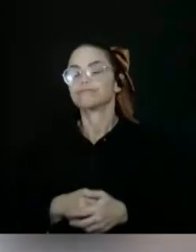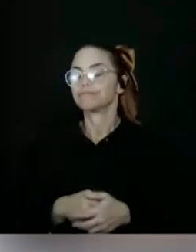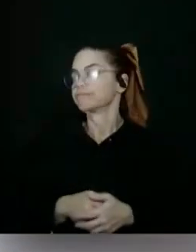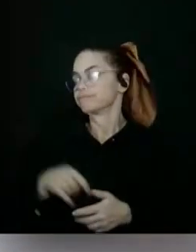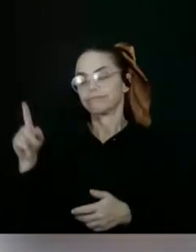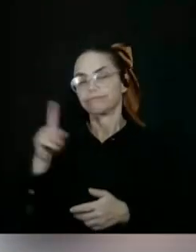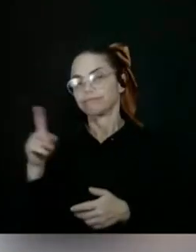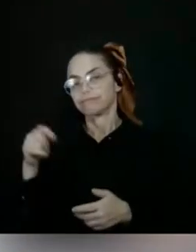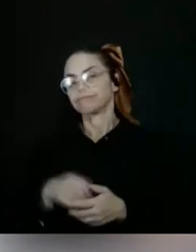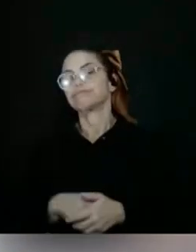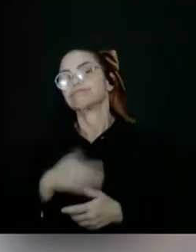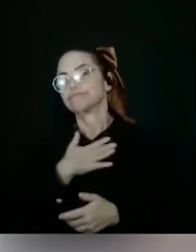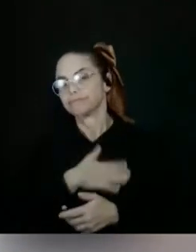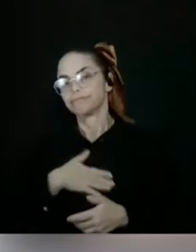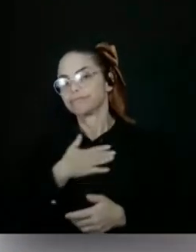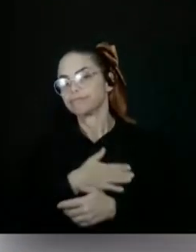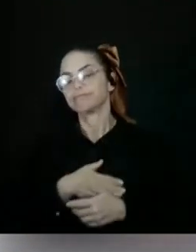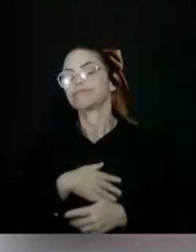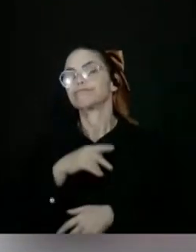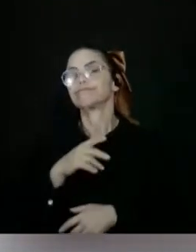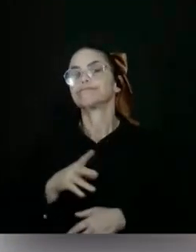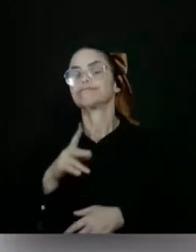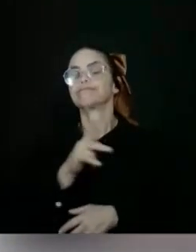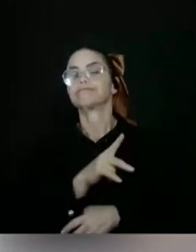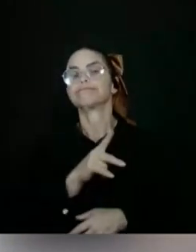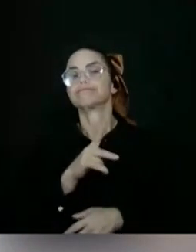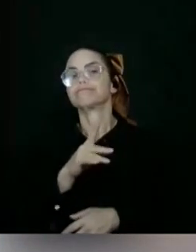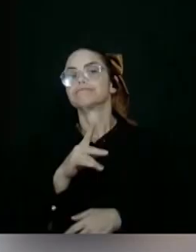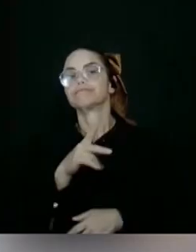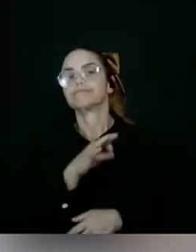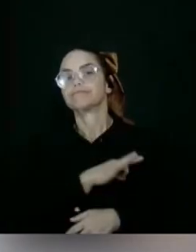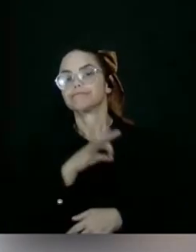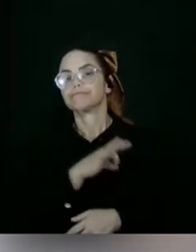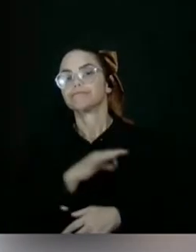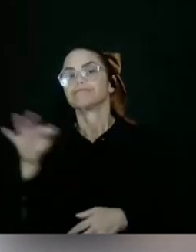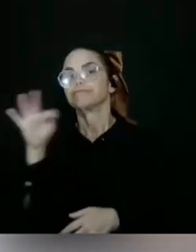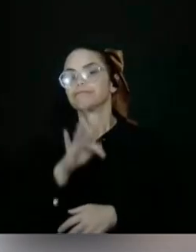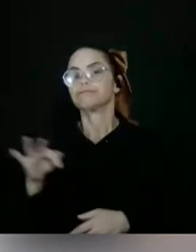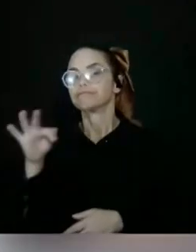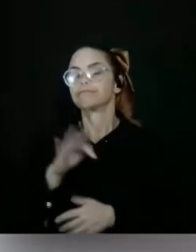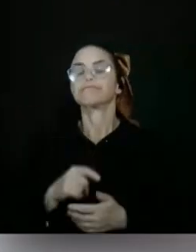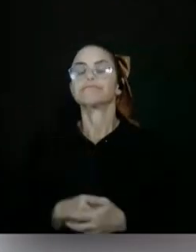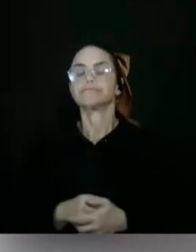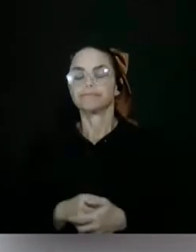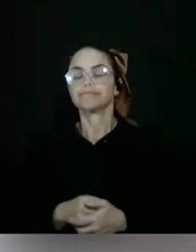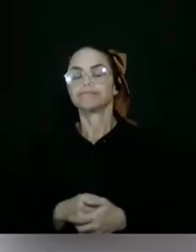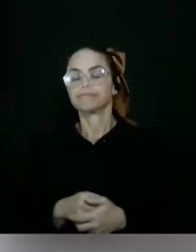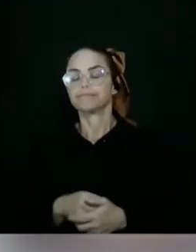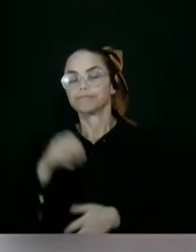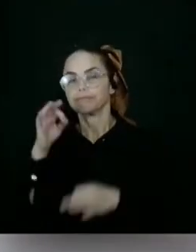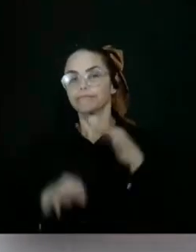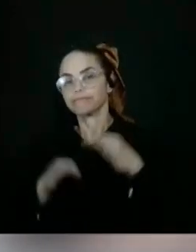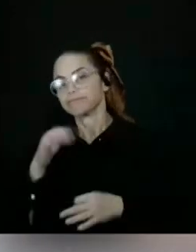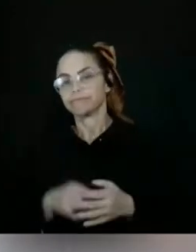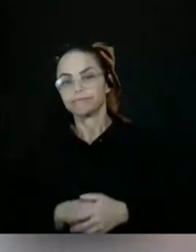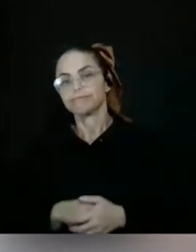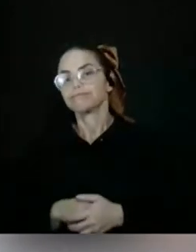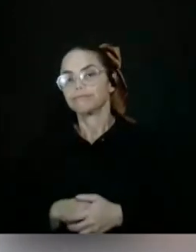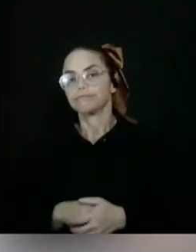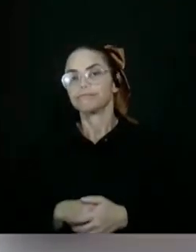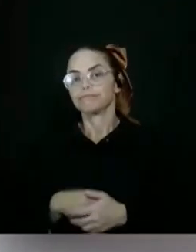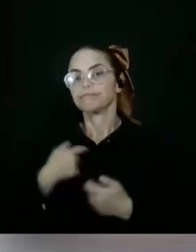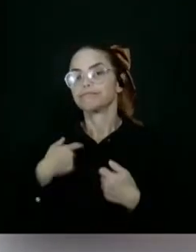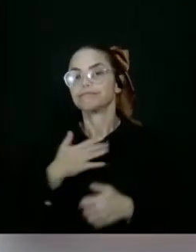gente gostaria muito que a Polícia Federal tomasse conta das investigações, né? Que a Justiça Federal fizesse a justiça que a gente gostaria muito